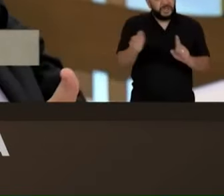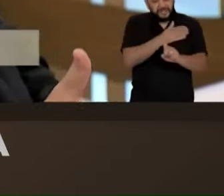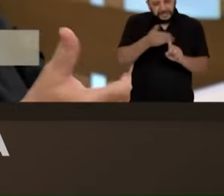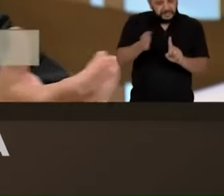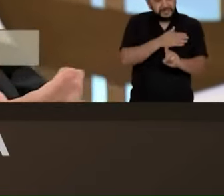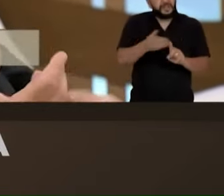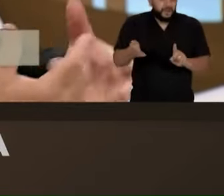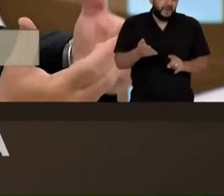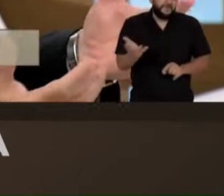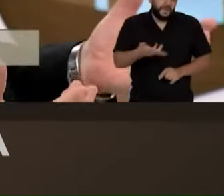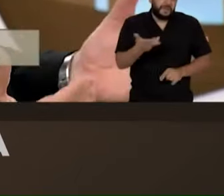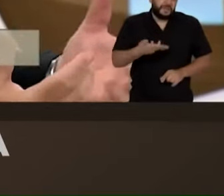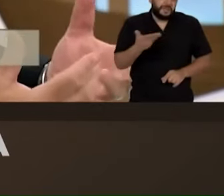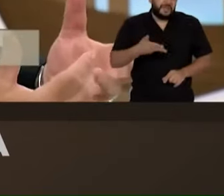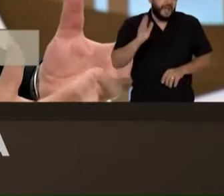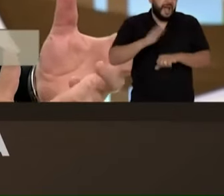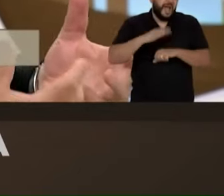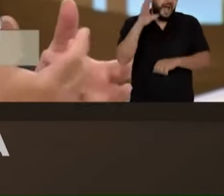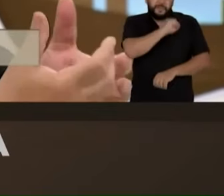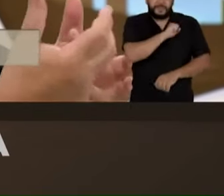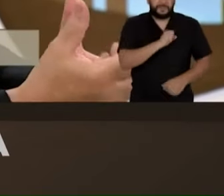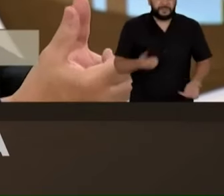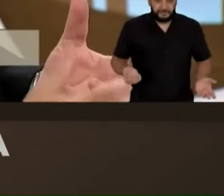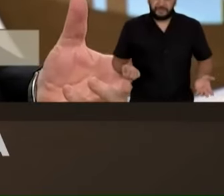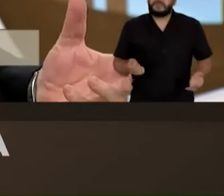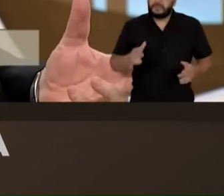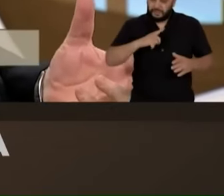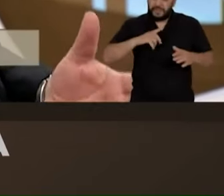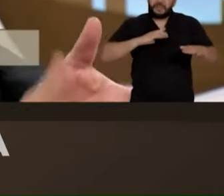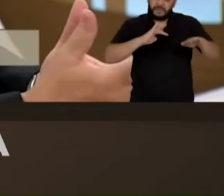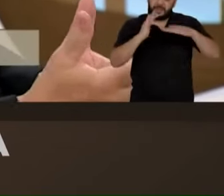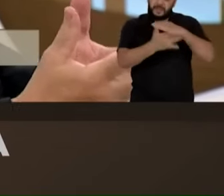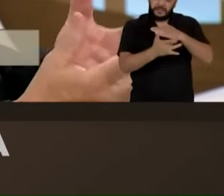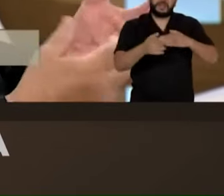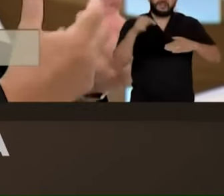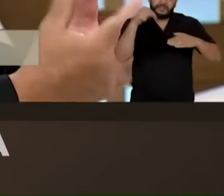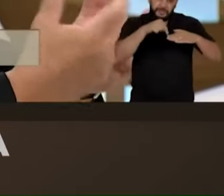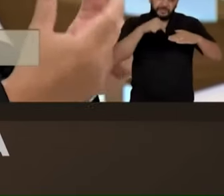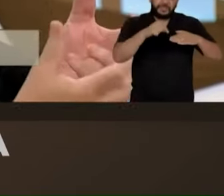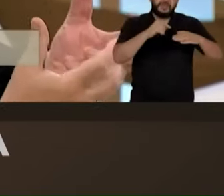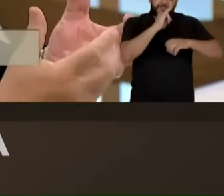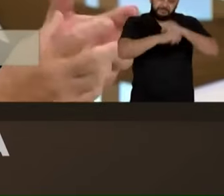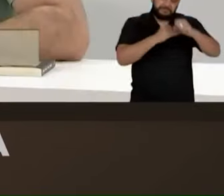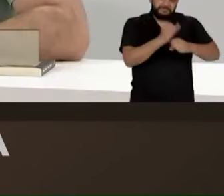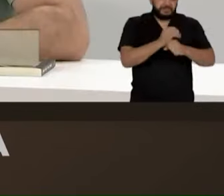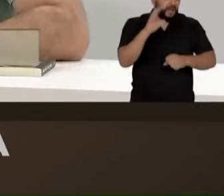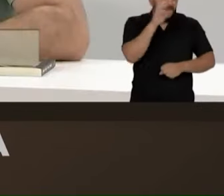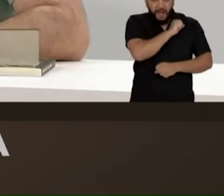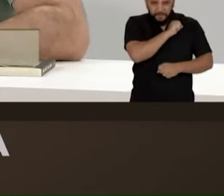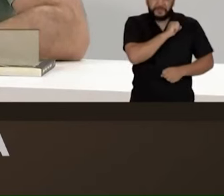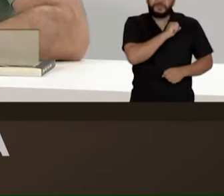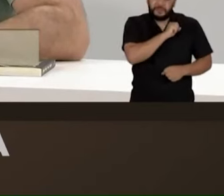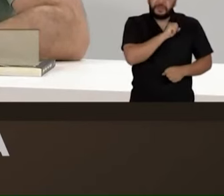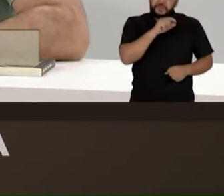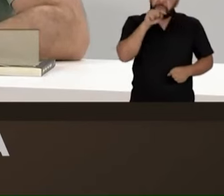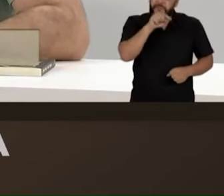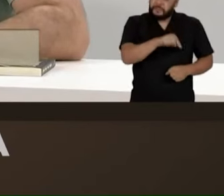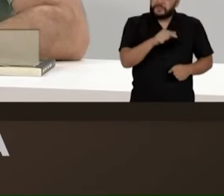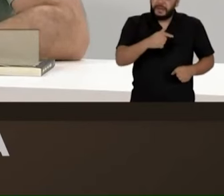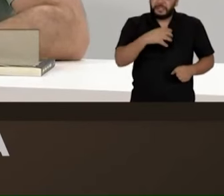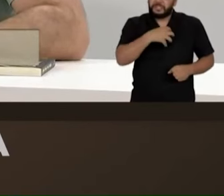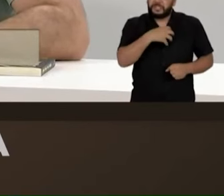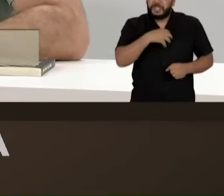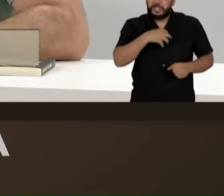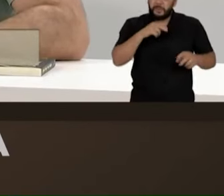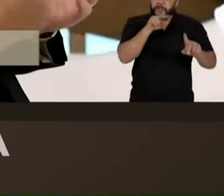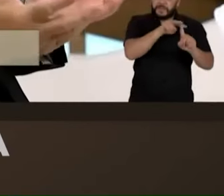só uma ferramenta, né, o mundo digital. Ele é muito mais do que isso. É também uma ferramenta, mas constrói novos modos de olhar. E acho que um